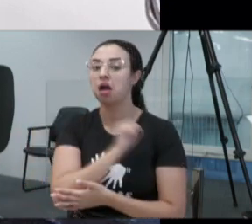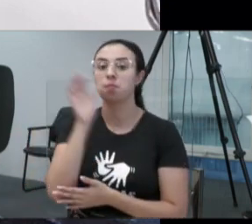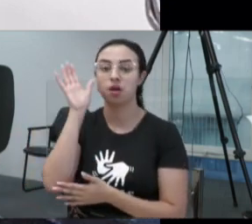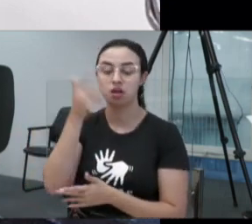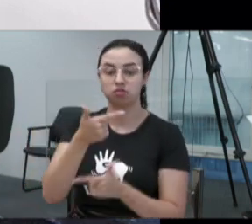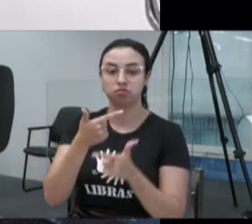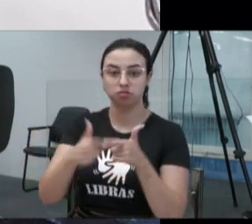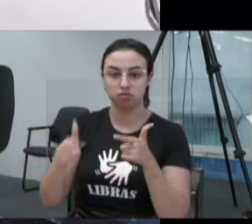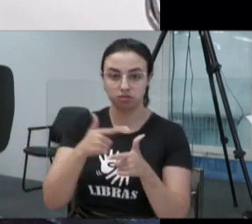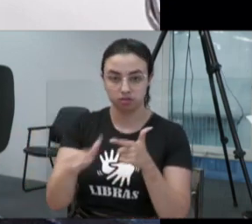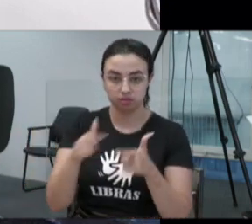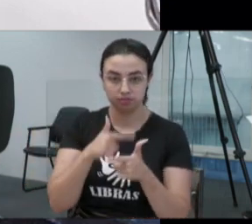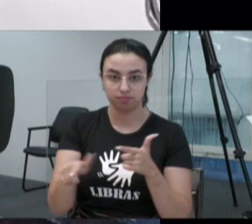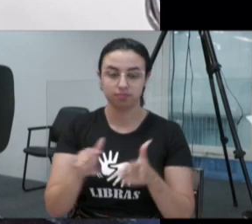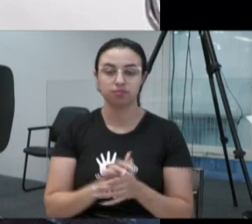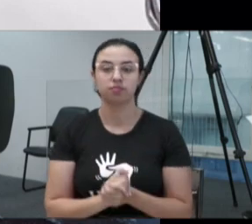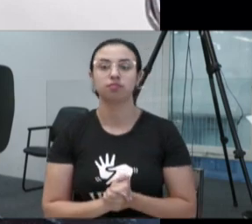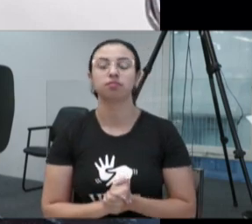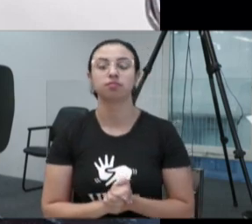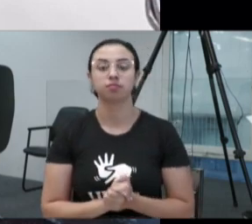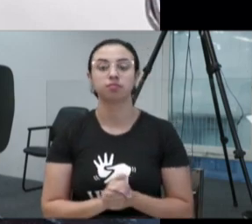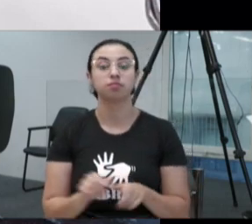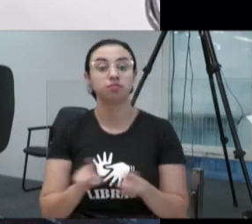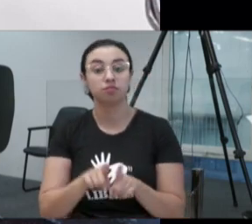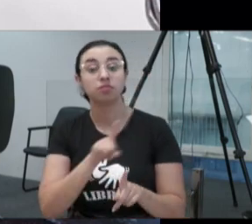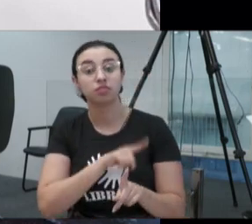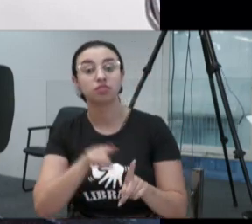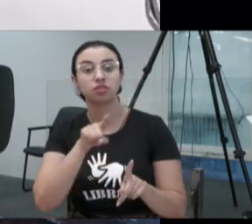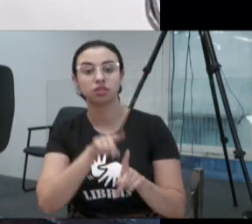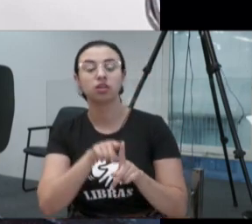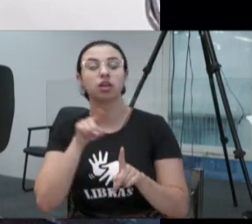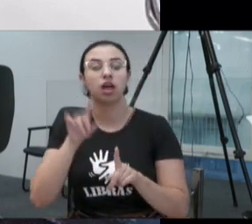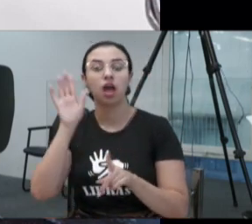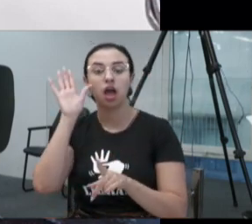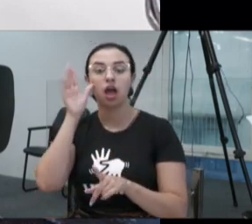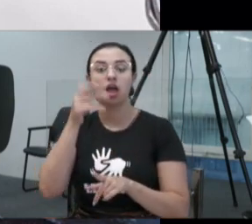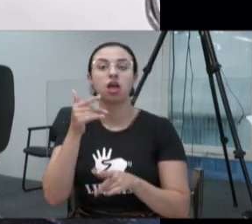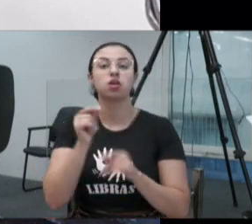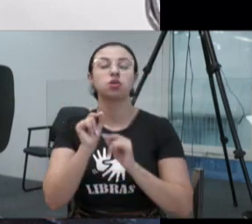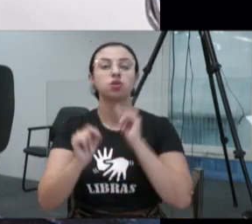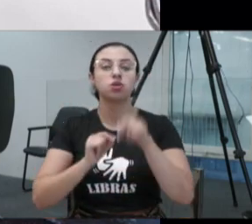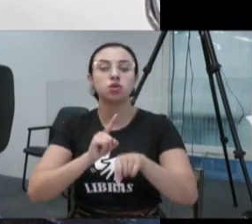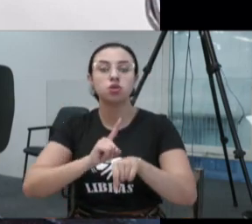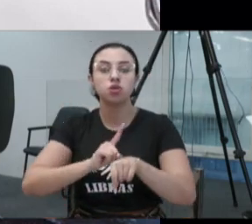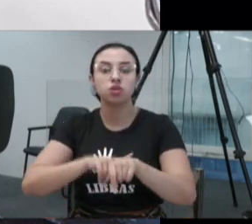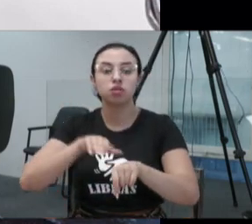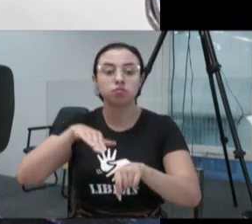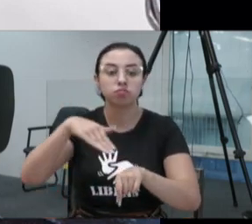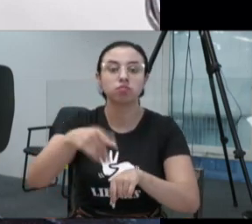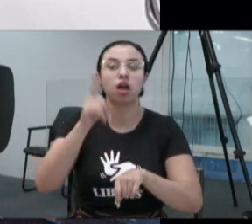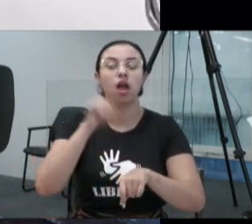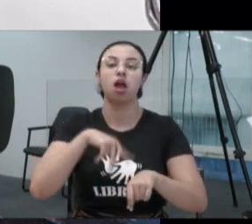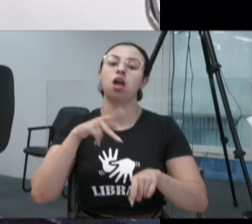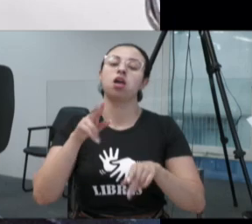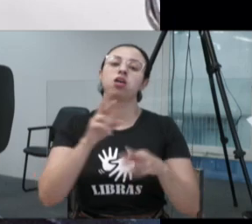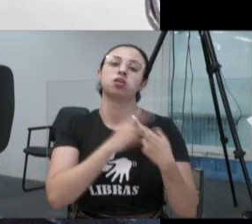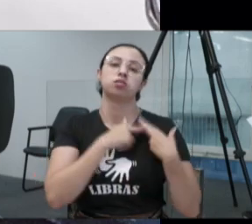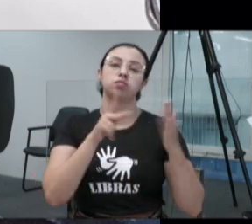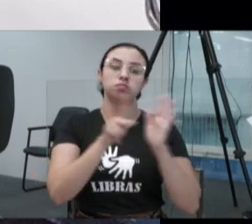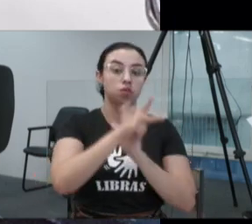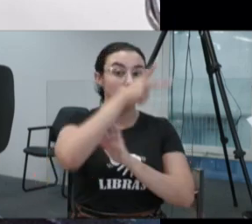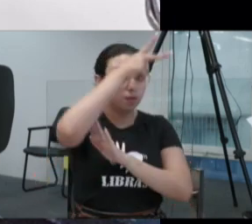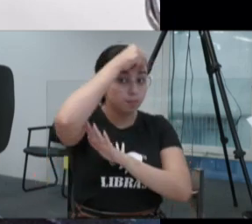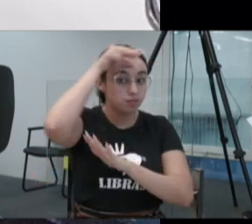nessas reivindicações serem atendidas, tendo em vista que elas não sendo atendidas, passando do prazo, ela passa a responsabilidade para